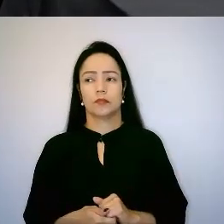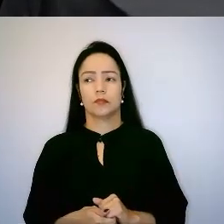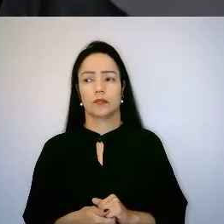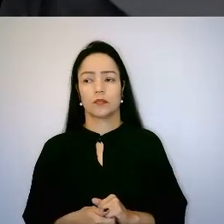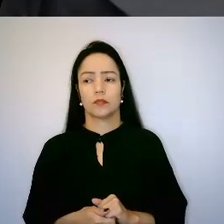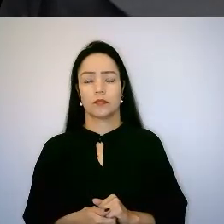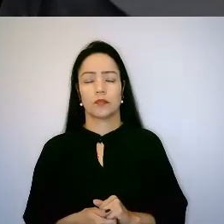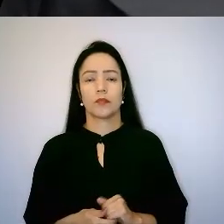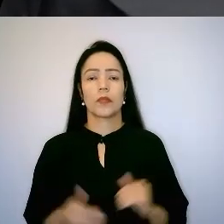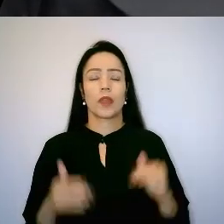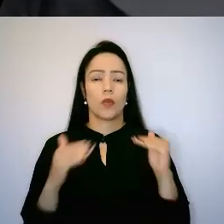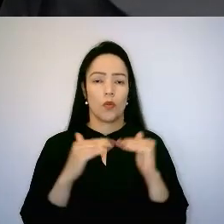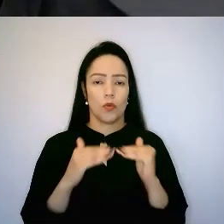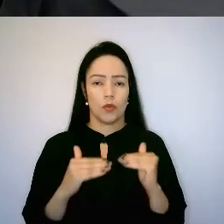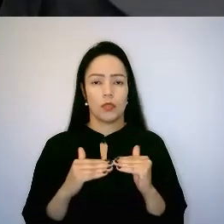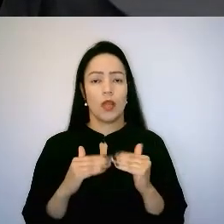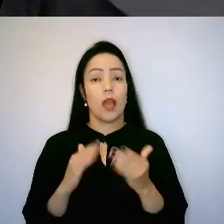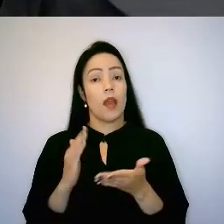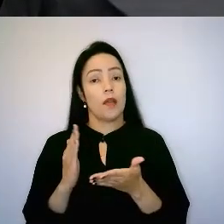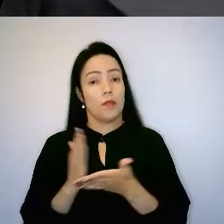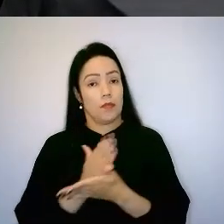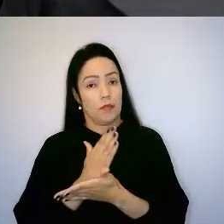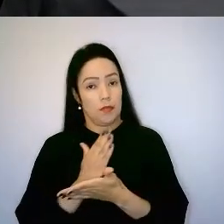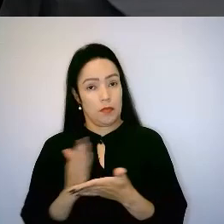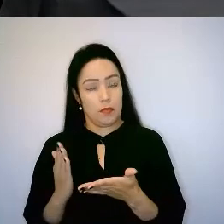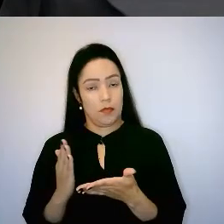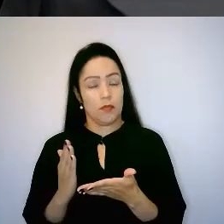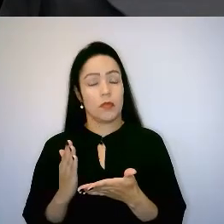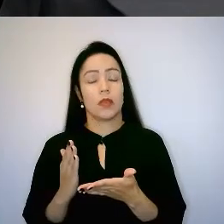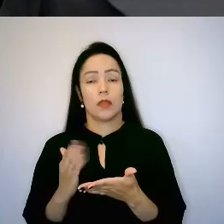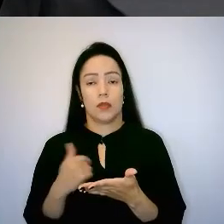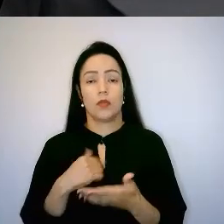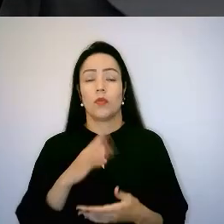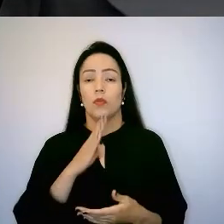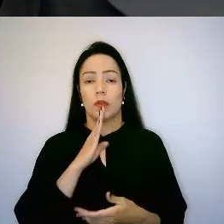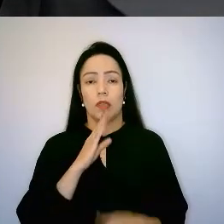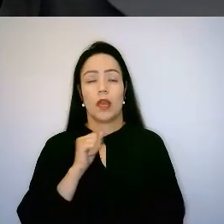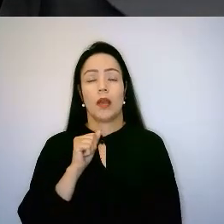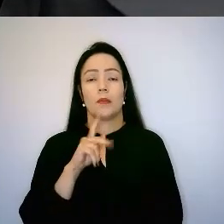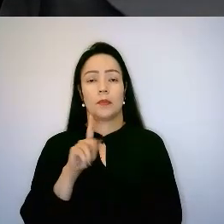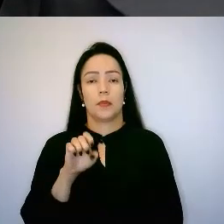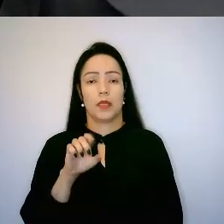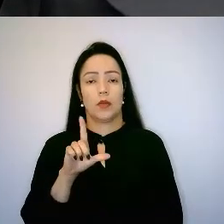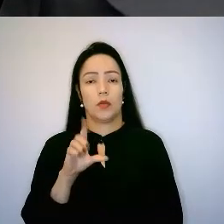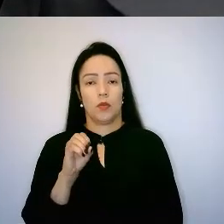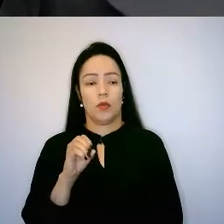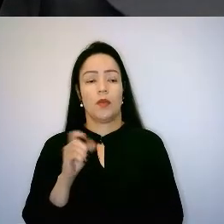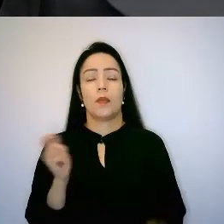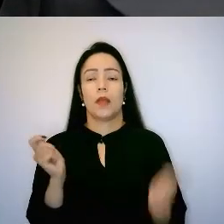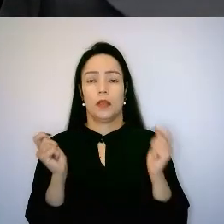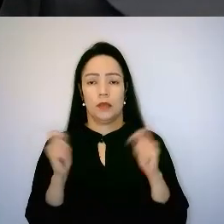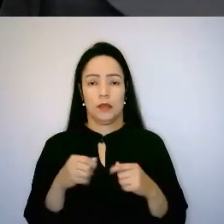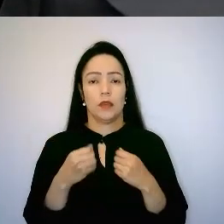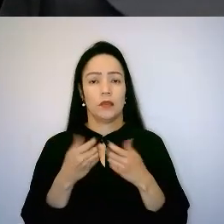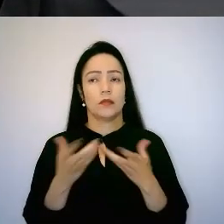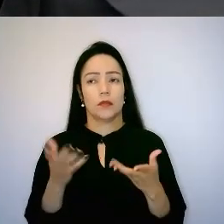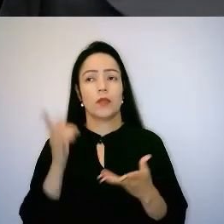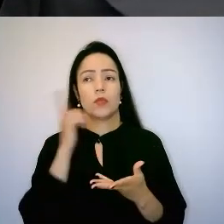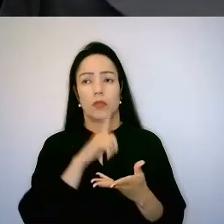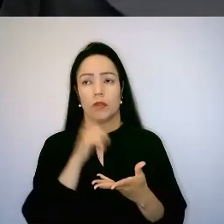com parecida a quarta procuradoria de Justiça eu conheço do apelo para dar-lhe provimento parcial